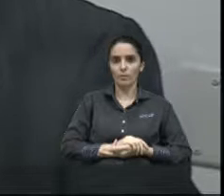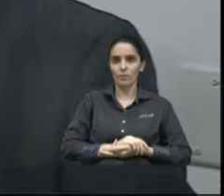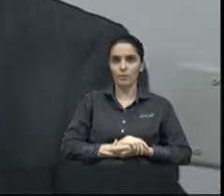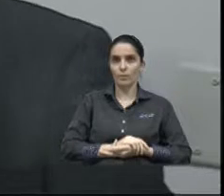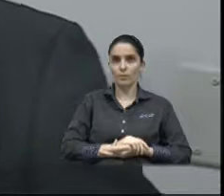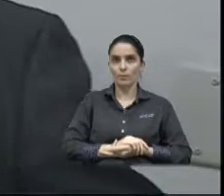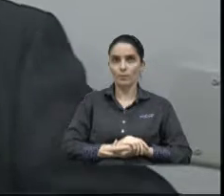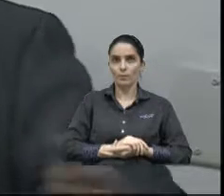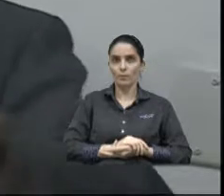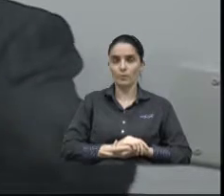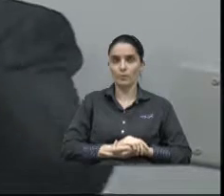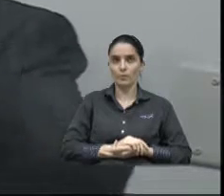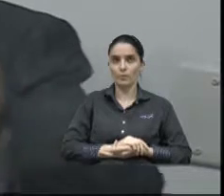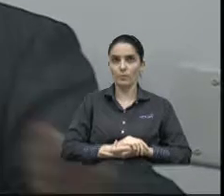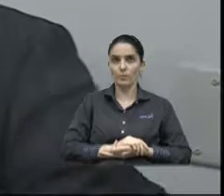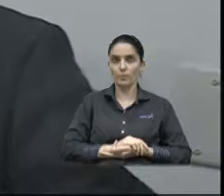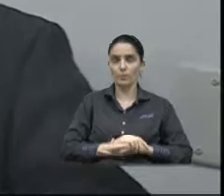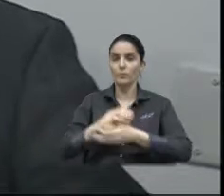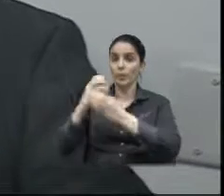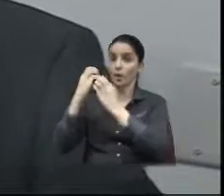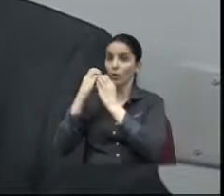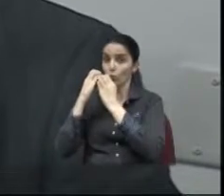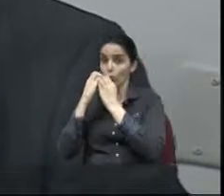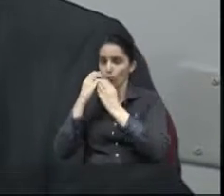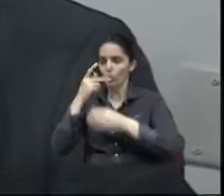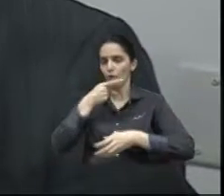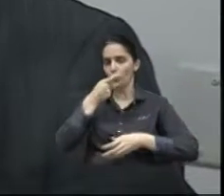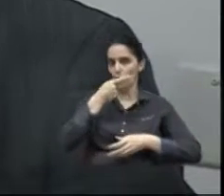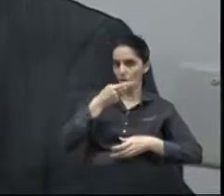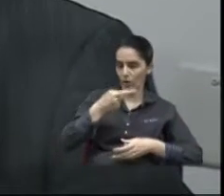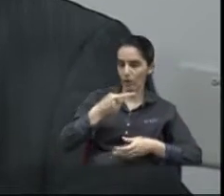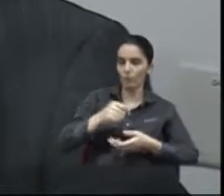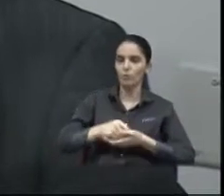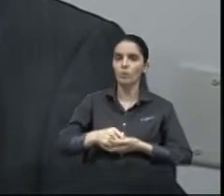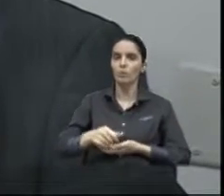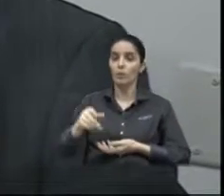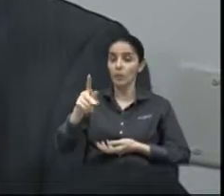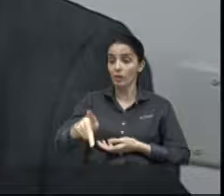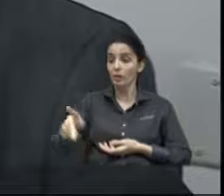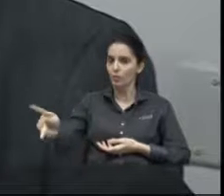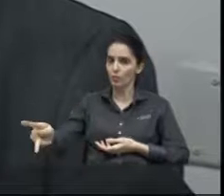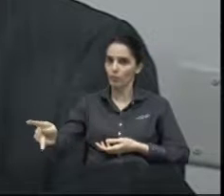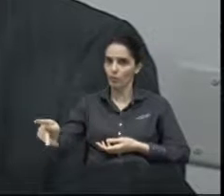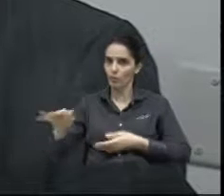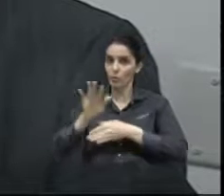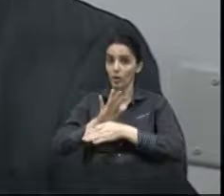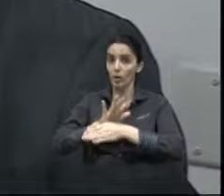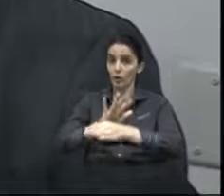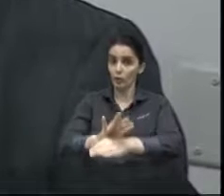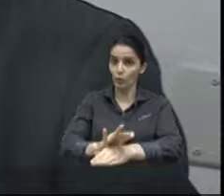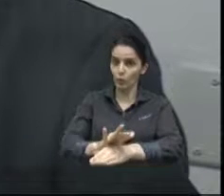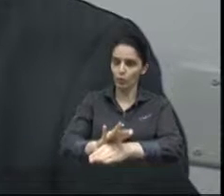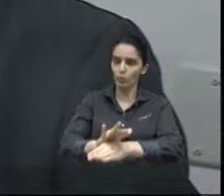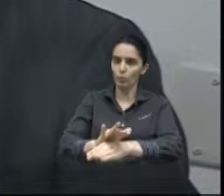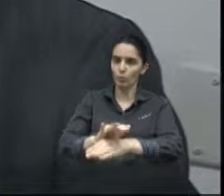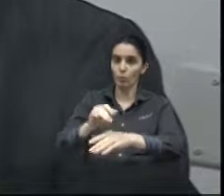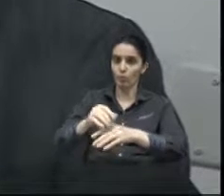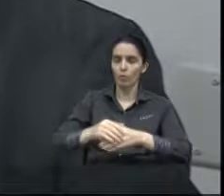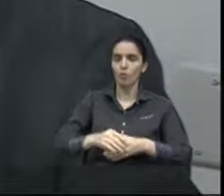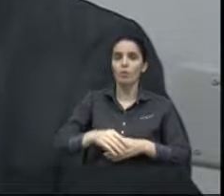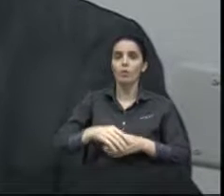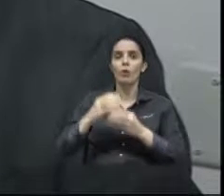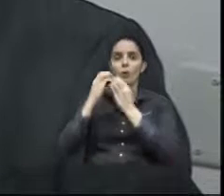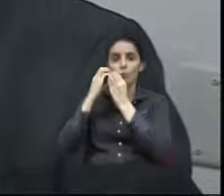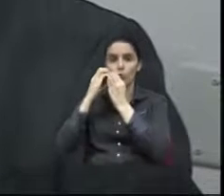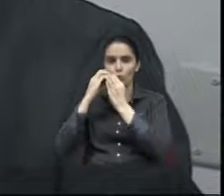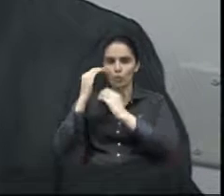mesmo falou que ele contribuiu com a sua formação. Agora você imagina quantos milhares, professor, o senhor contribuiu, que